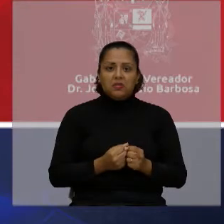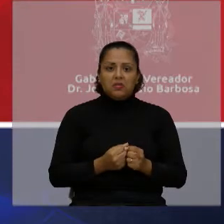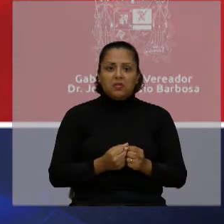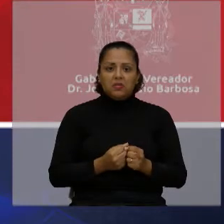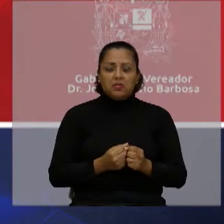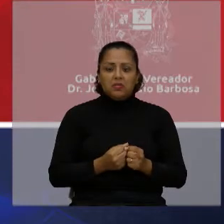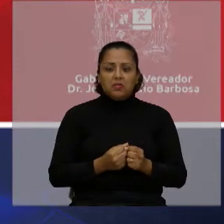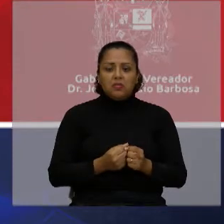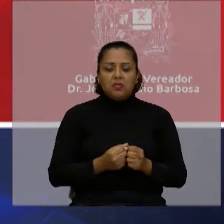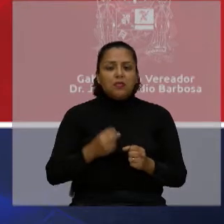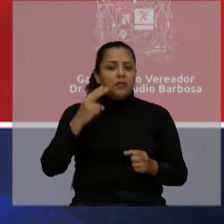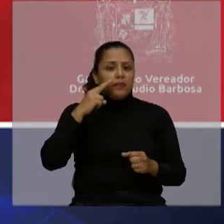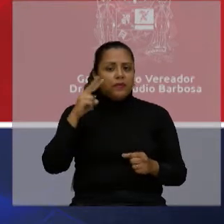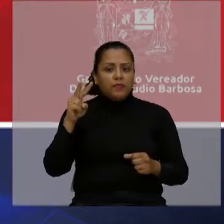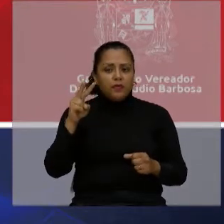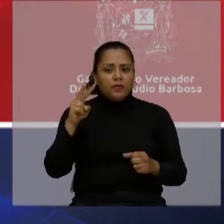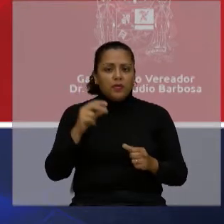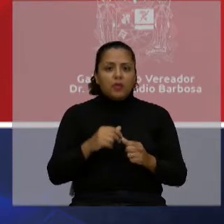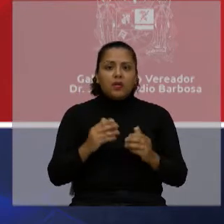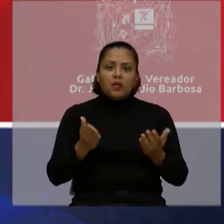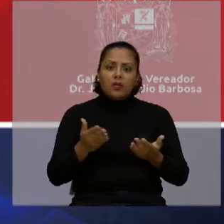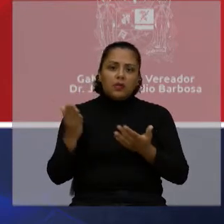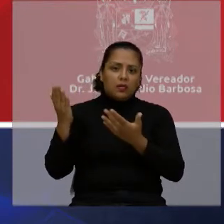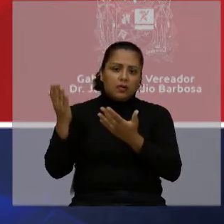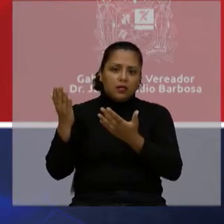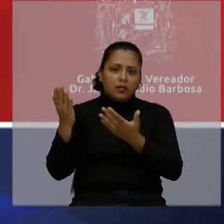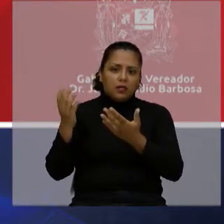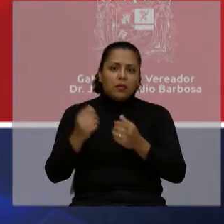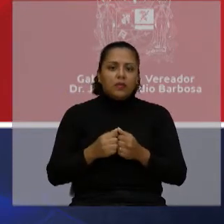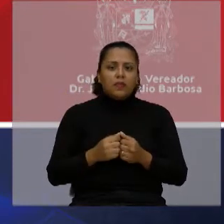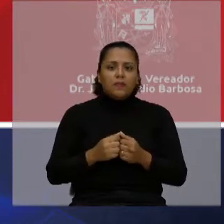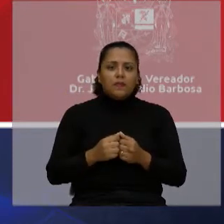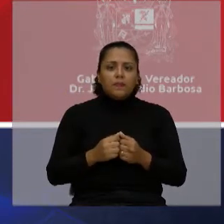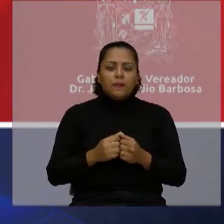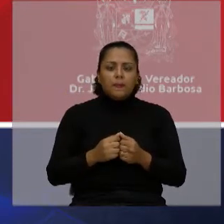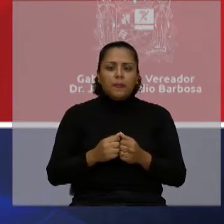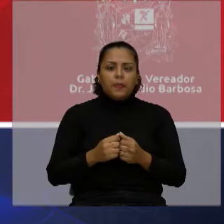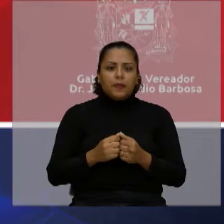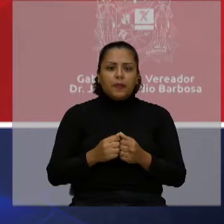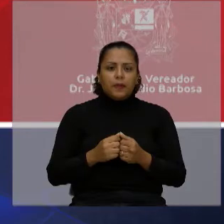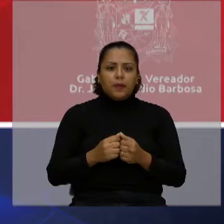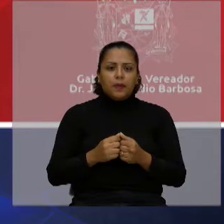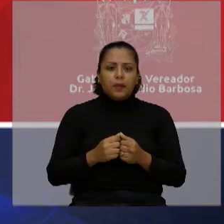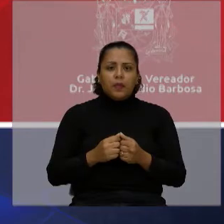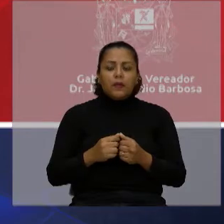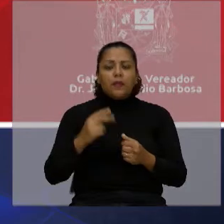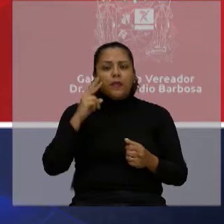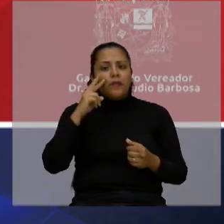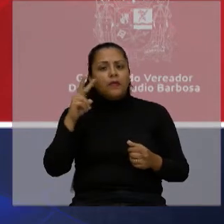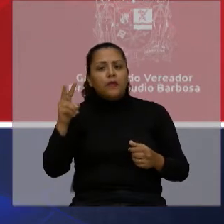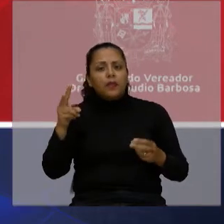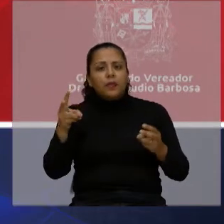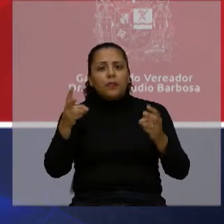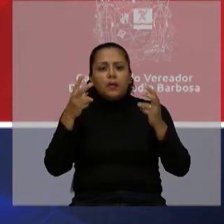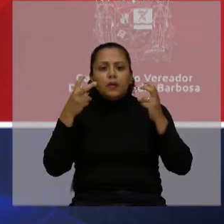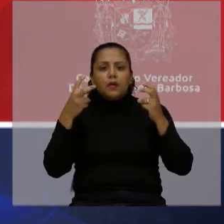Preste atenção agora nessas imagens. Final do ATP em Barcelona, olha o público lá atrás.